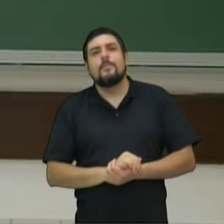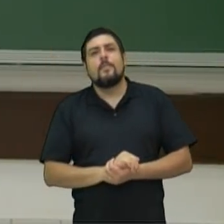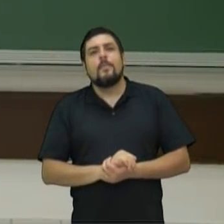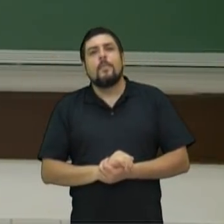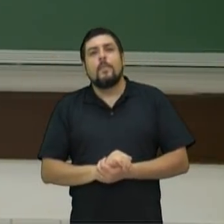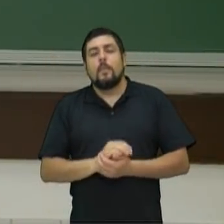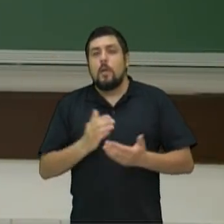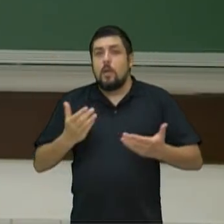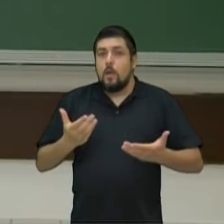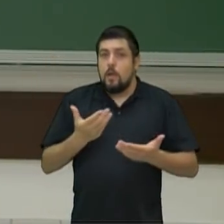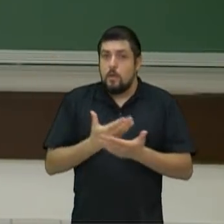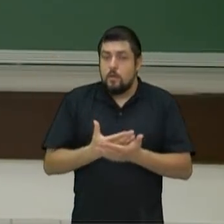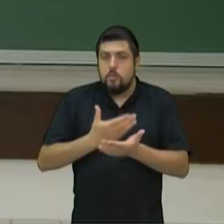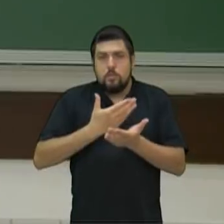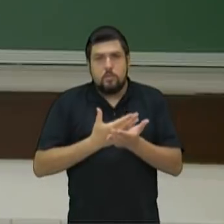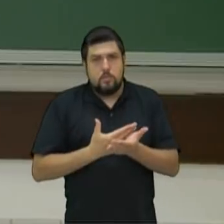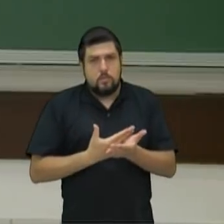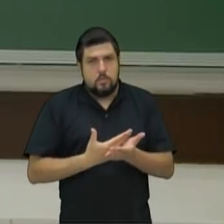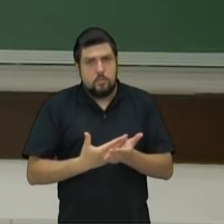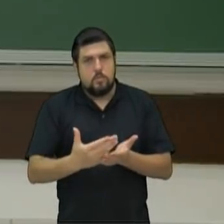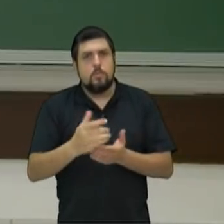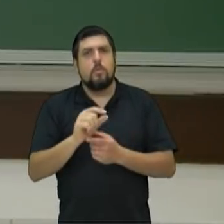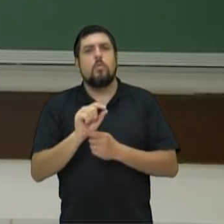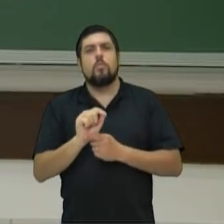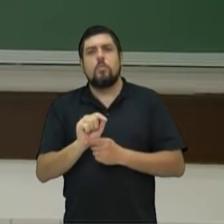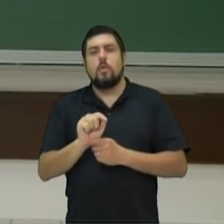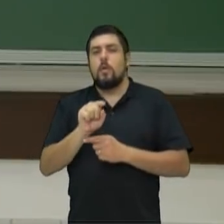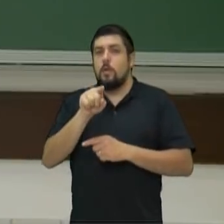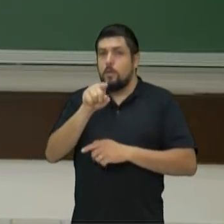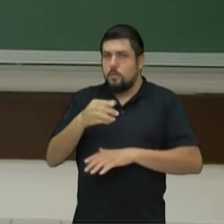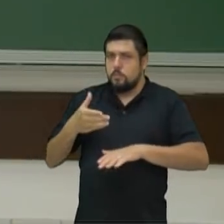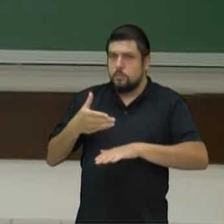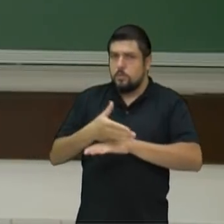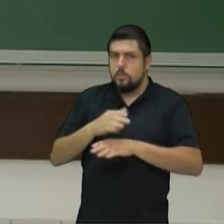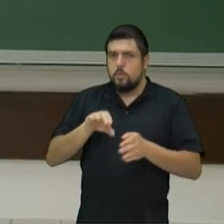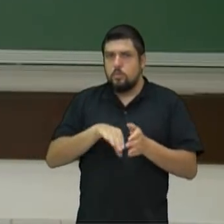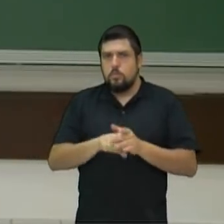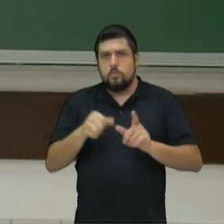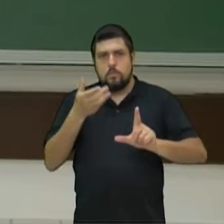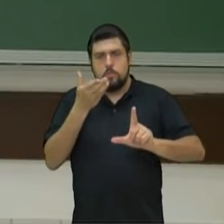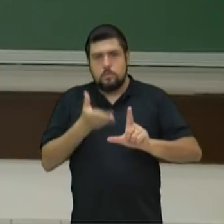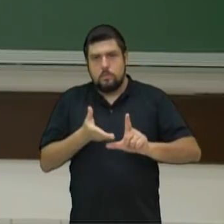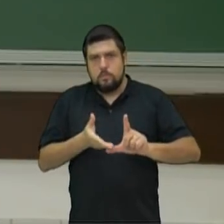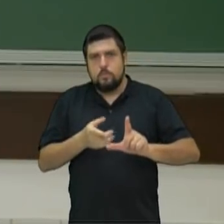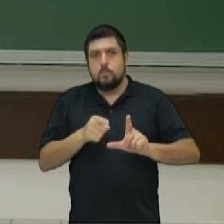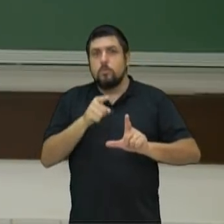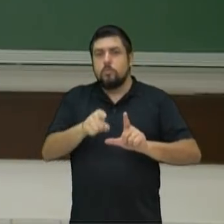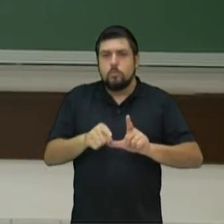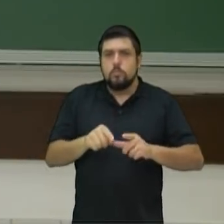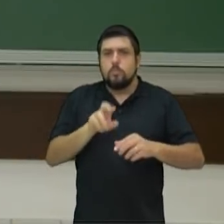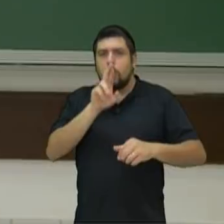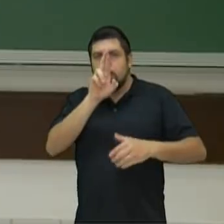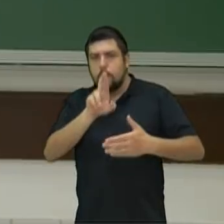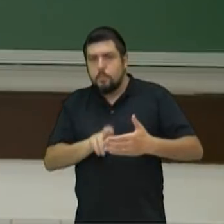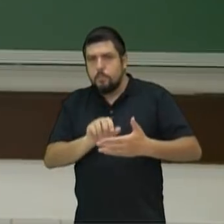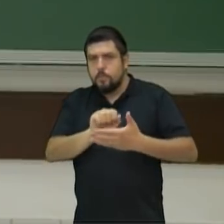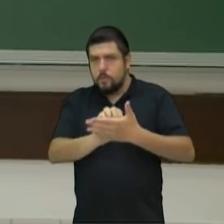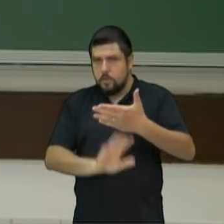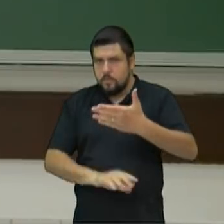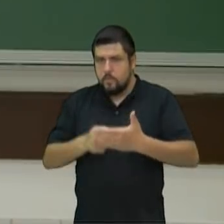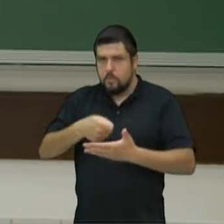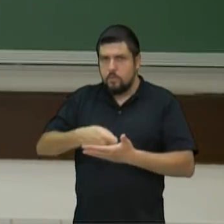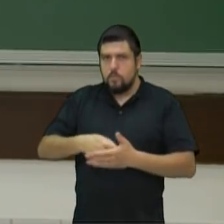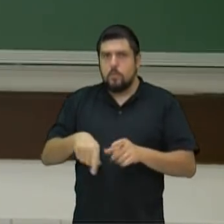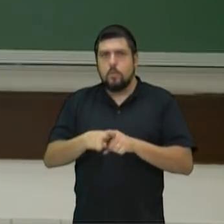não posso deixar de falar a respeito de acesse o Google Classroom, pessoal. Não se esqueça de fazer as atividades obrigatórias e você vai marcar a sua